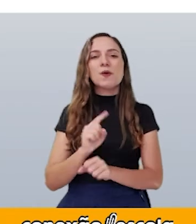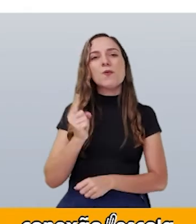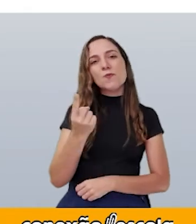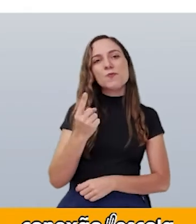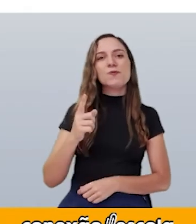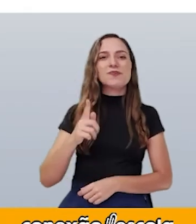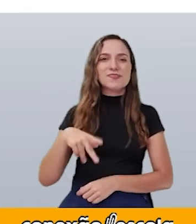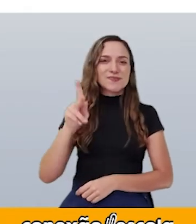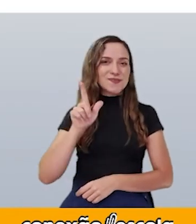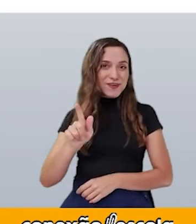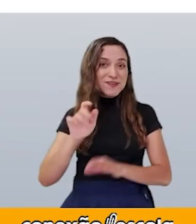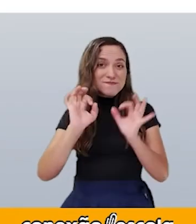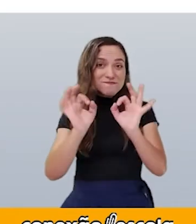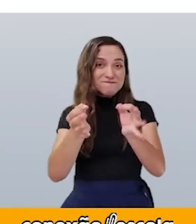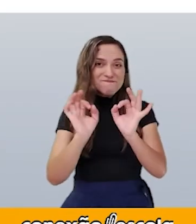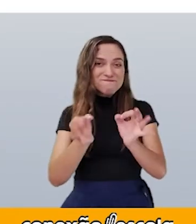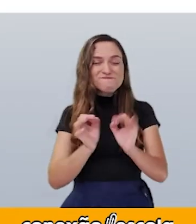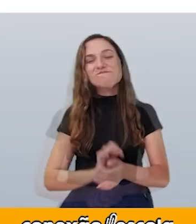quilo, certo?